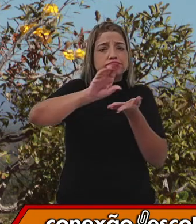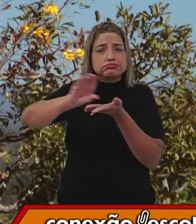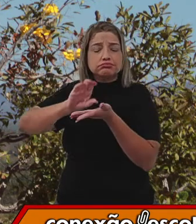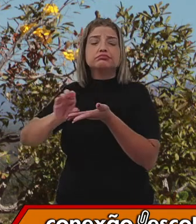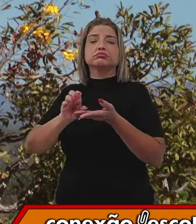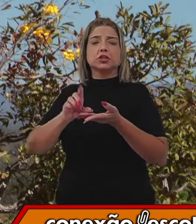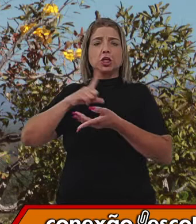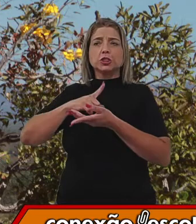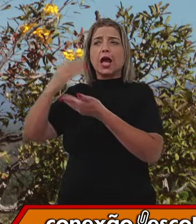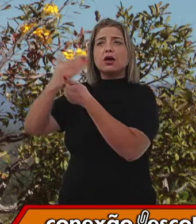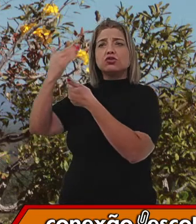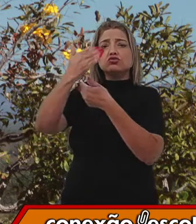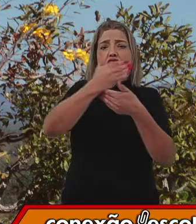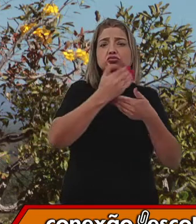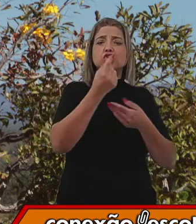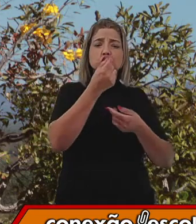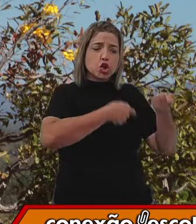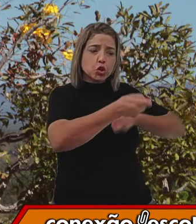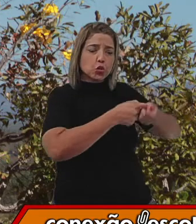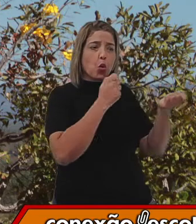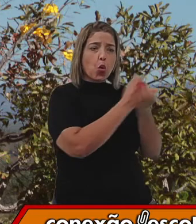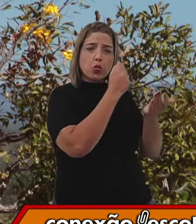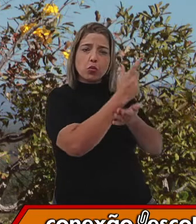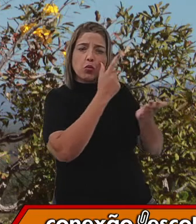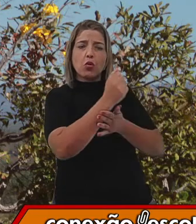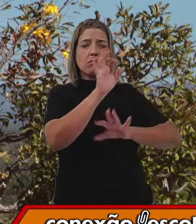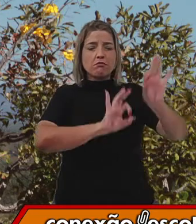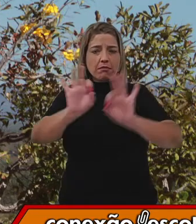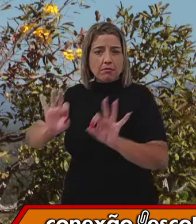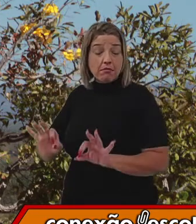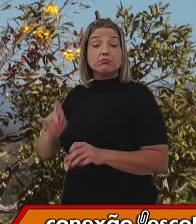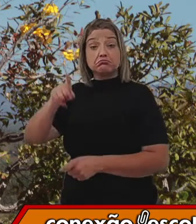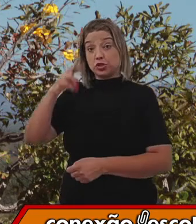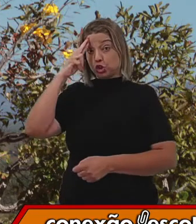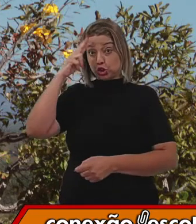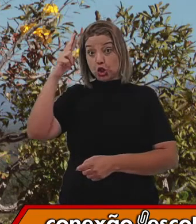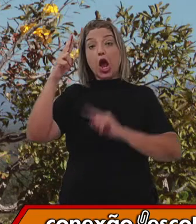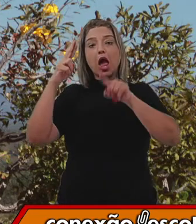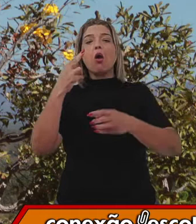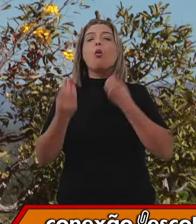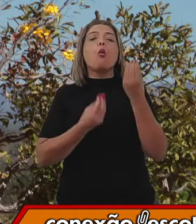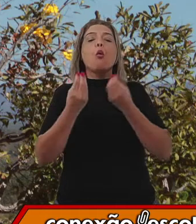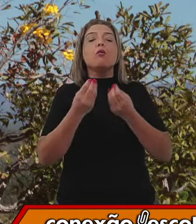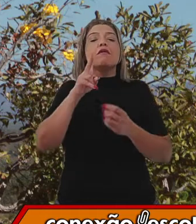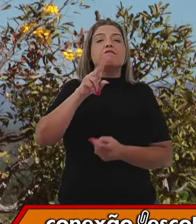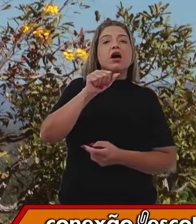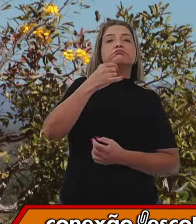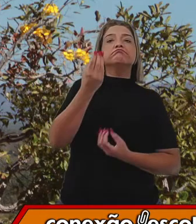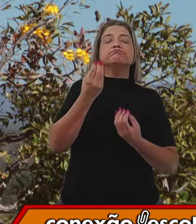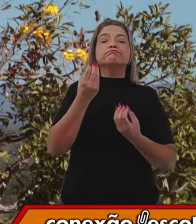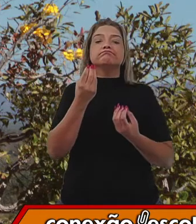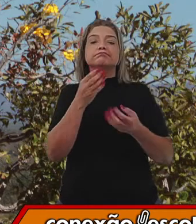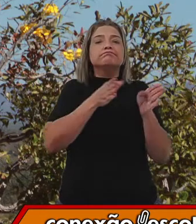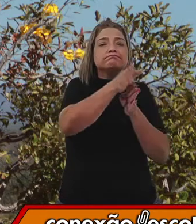busca patrocínios e administra o dinheiro para a montagem, e o diretor é quem decide como a peça será